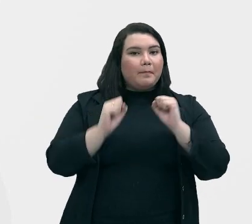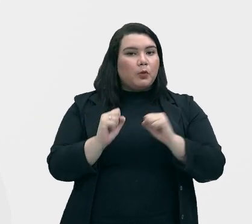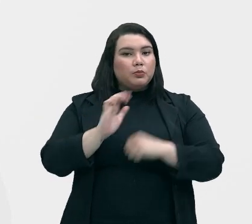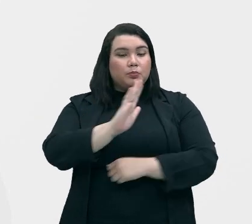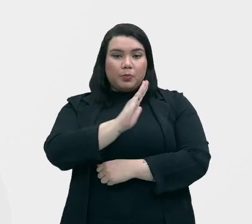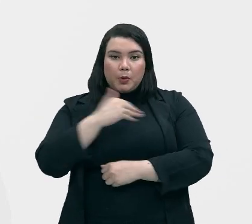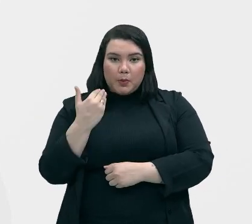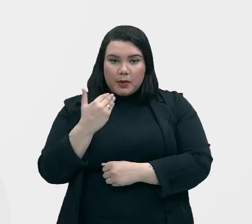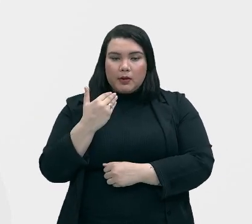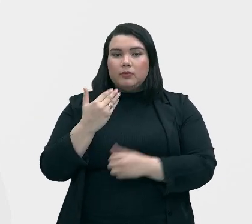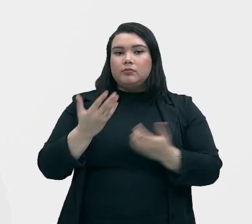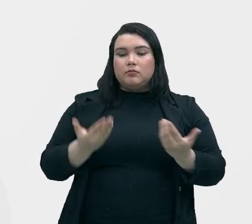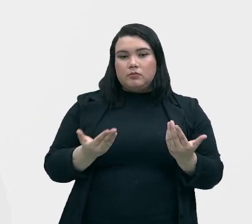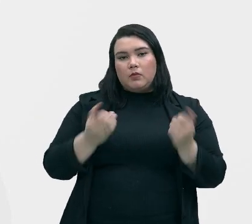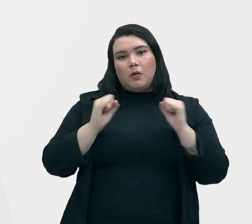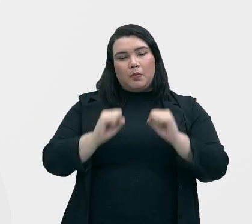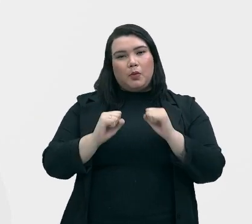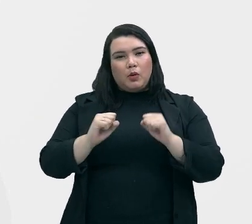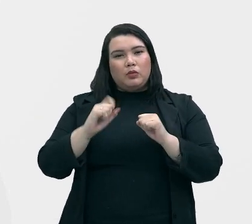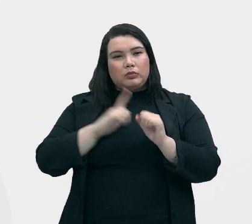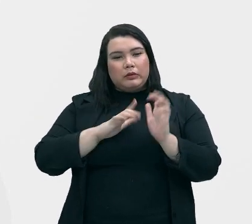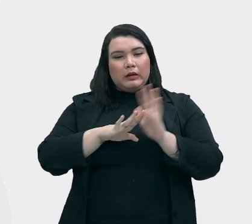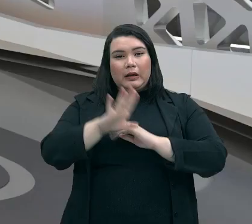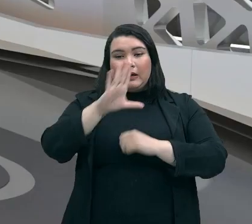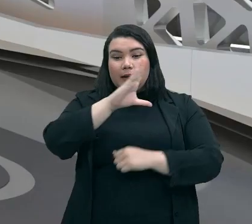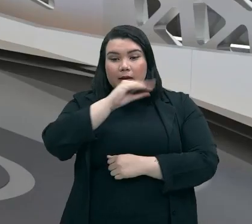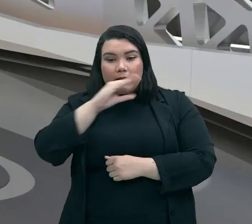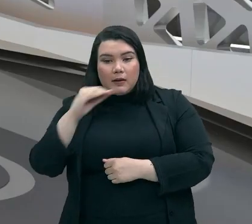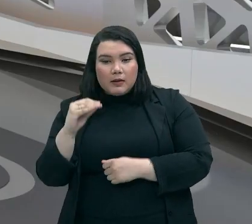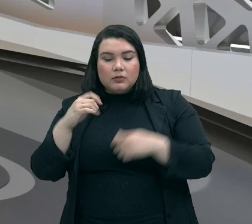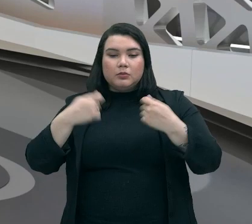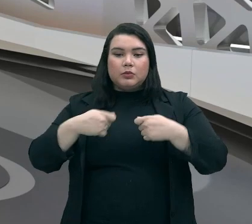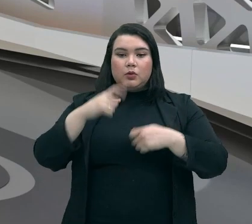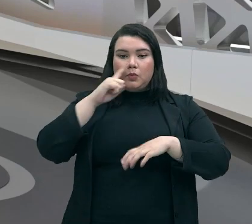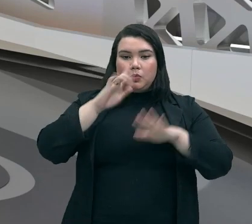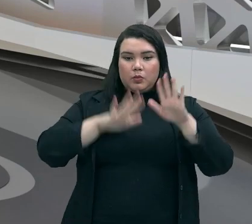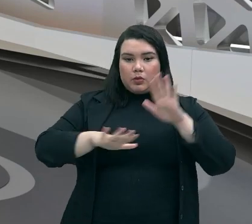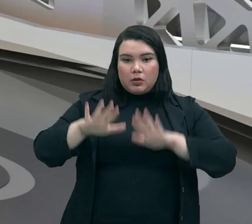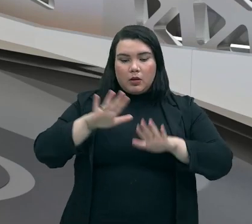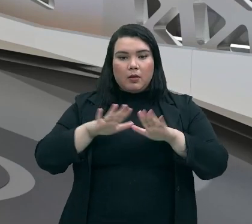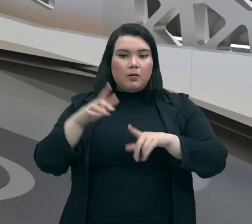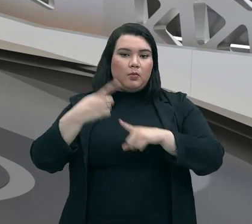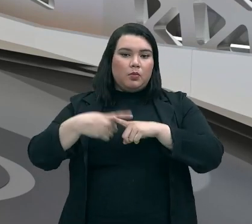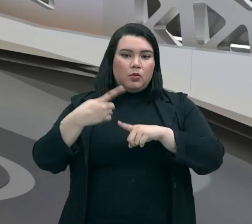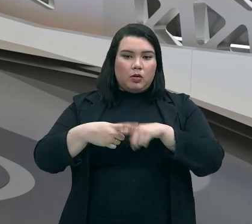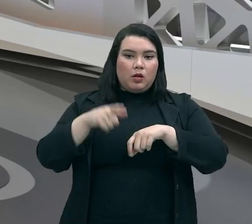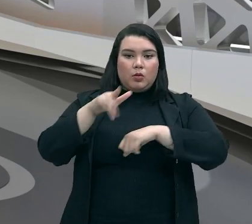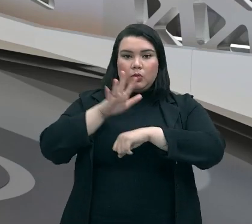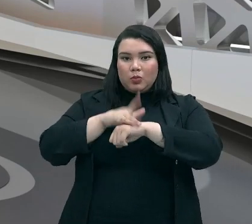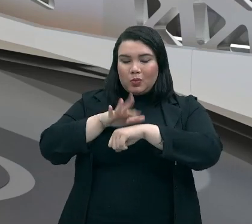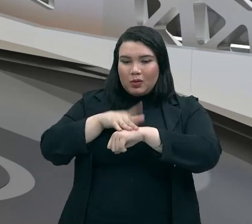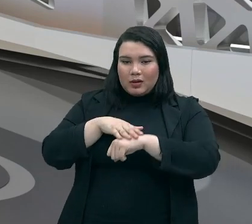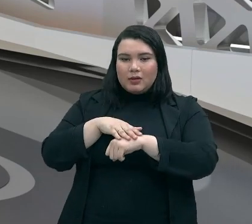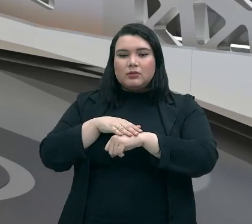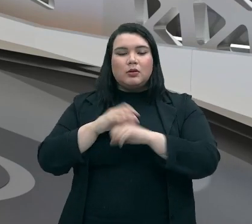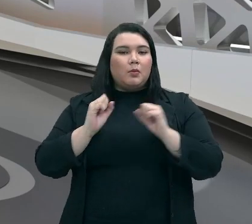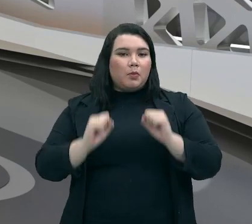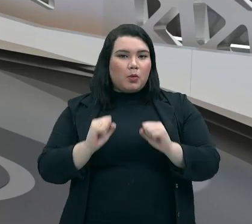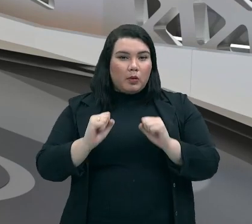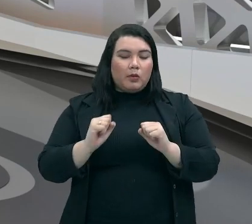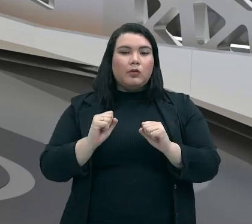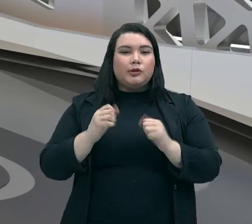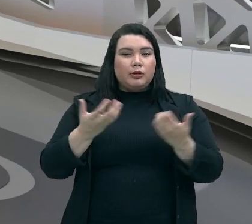morte. Isso mesmo. Pode agravar crianças, é preciso ter muito cuidado com crianças, porque é um tipo de doença que pode agravar e